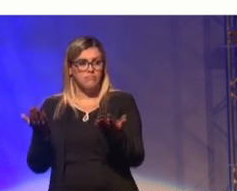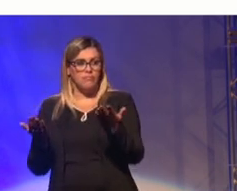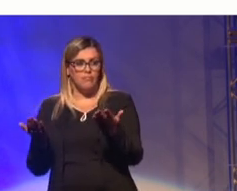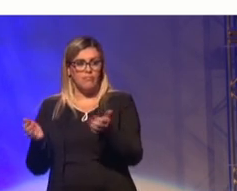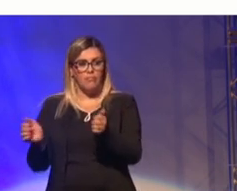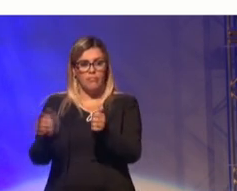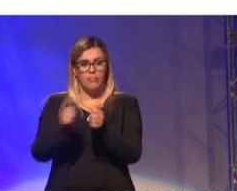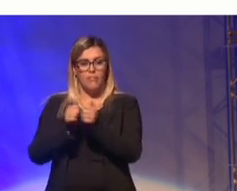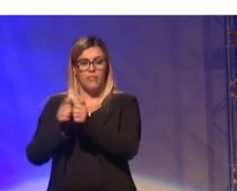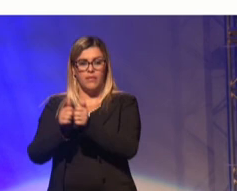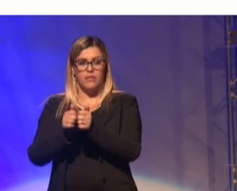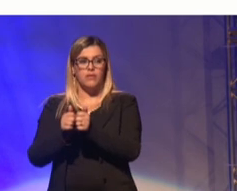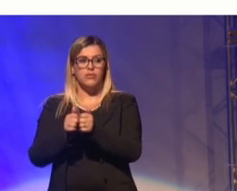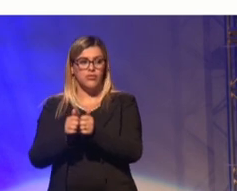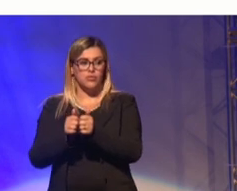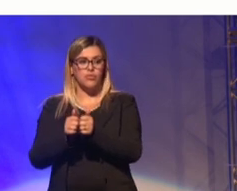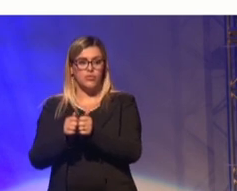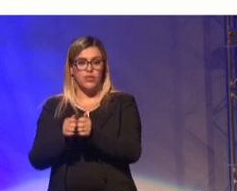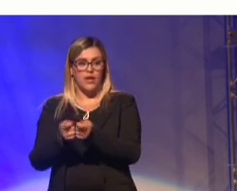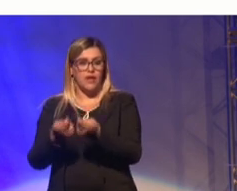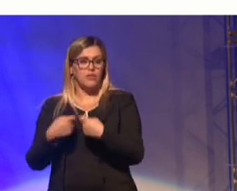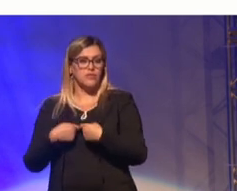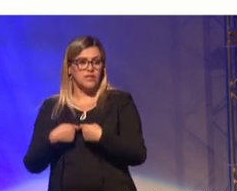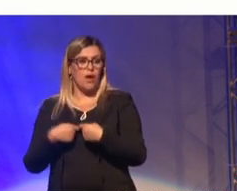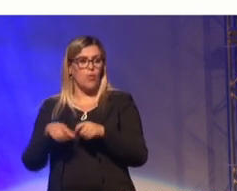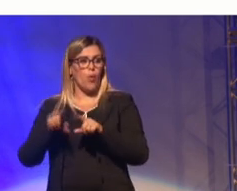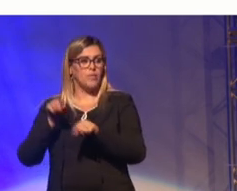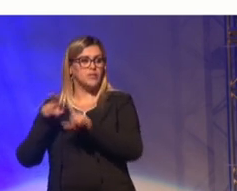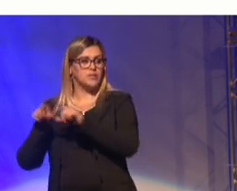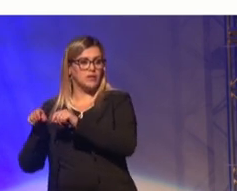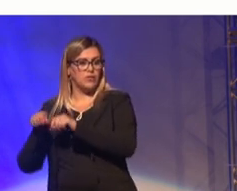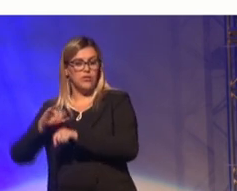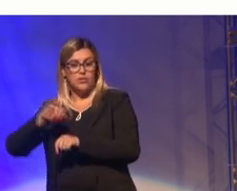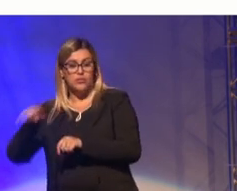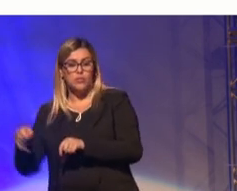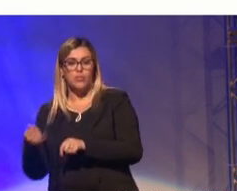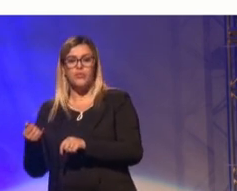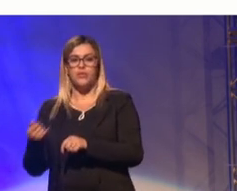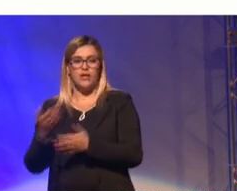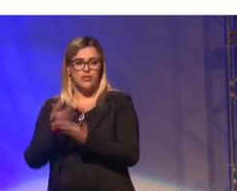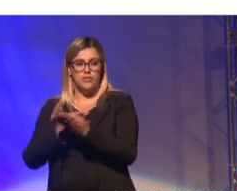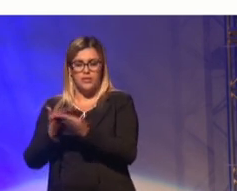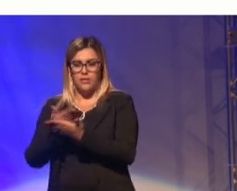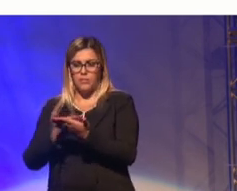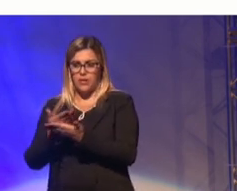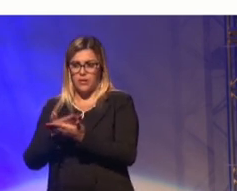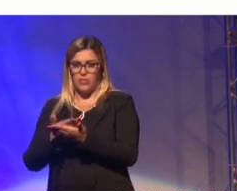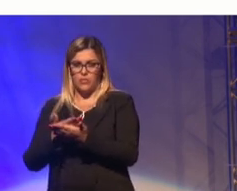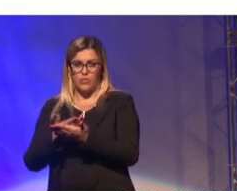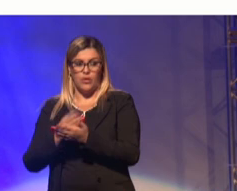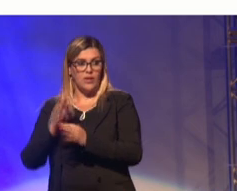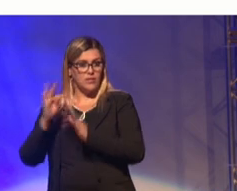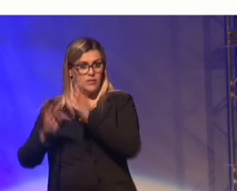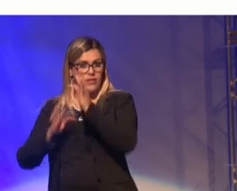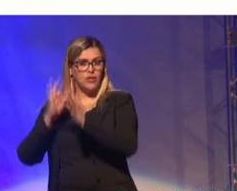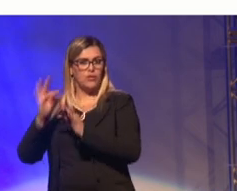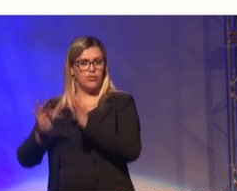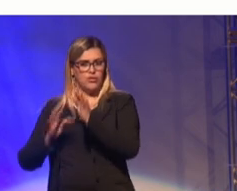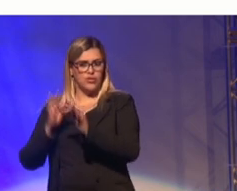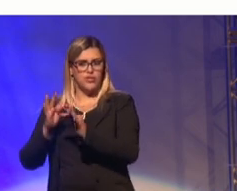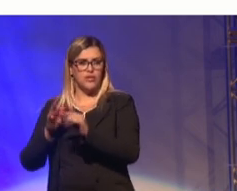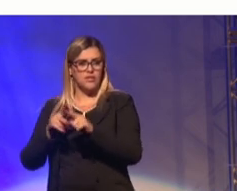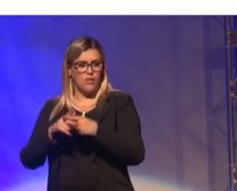conjunto é que dá a nós um leque muito amplo de oportunidades de tratamento. Os recursos, eles são